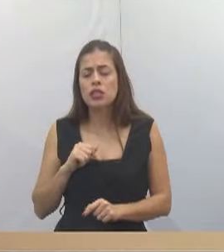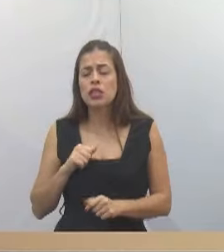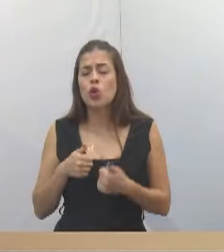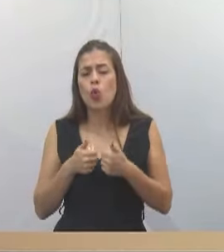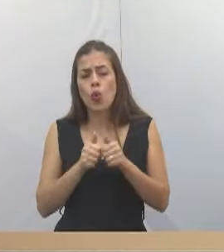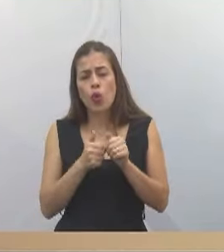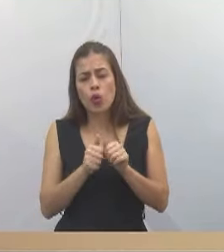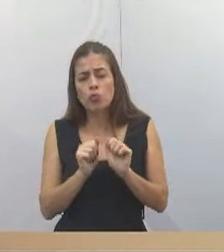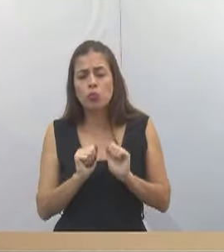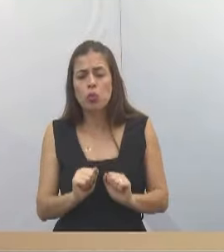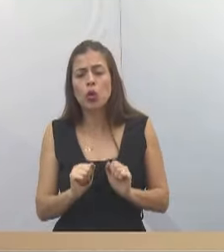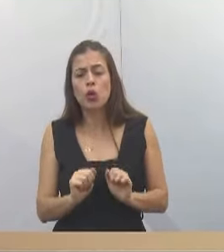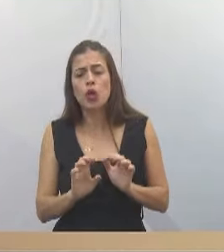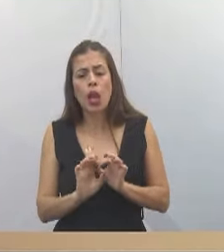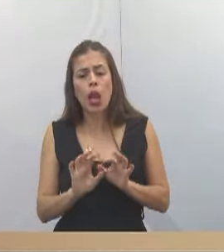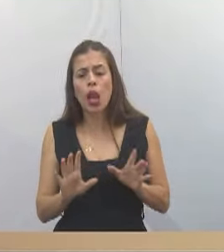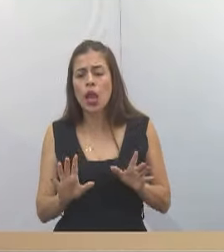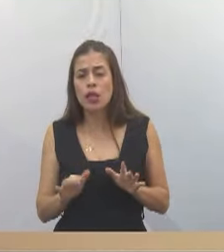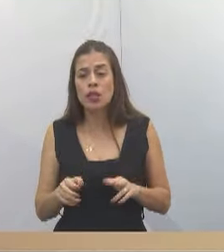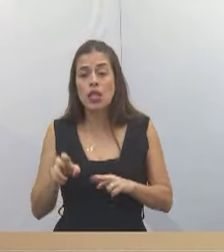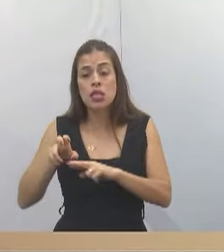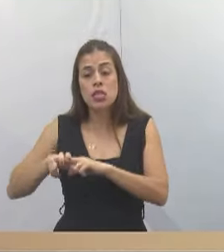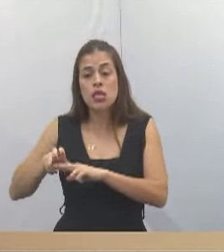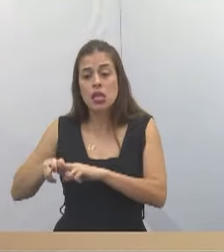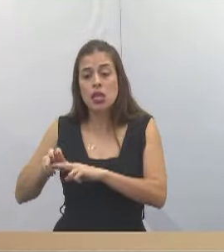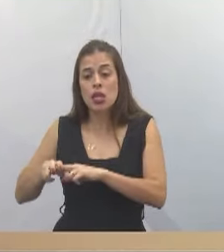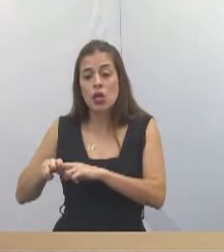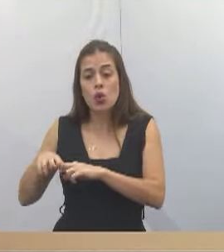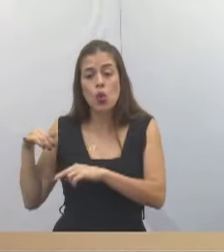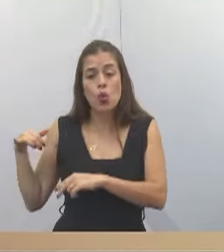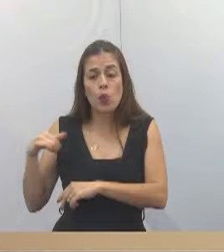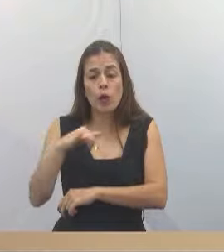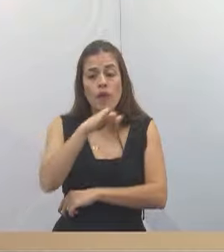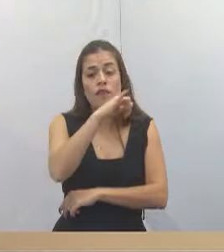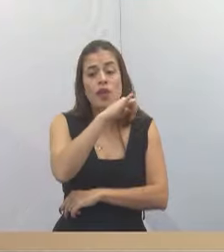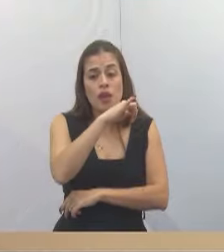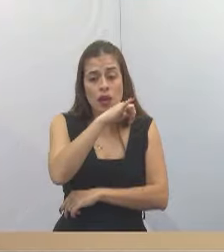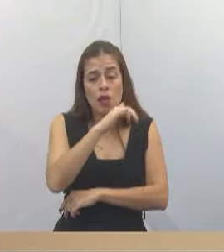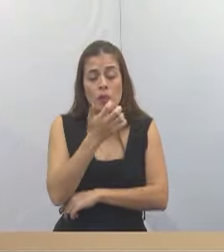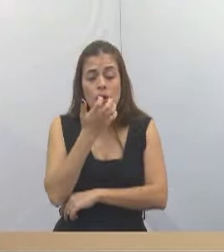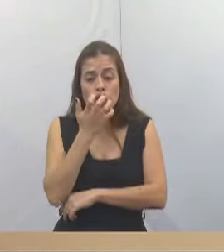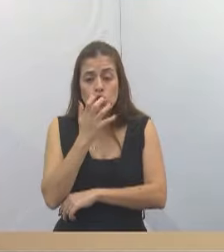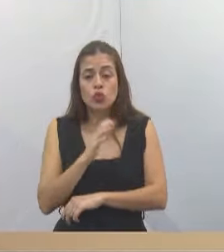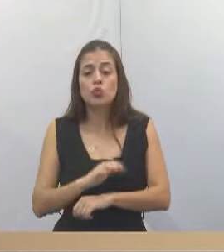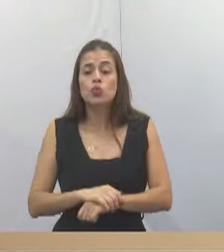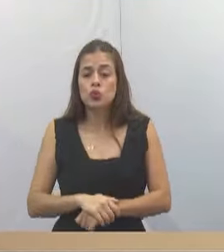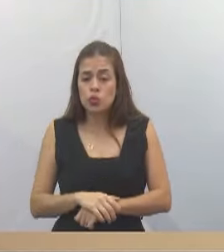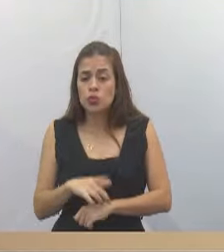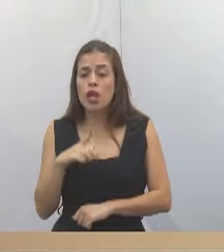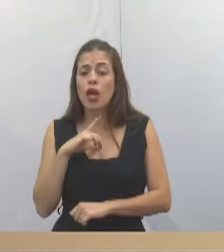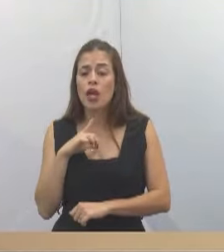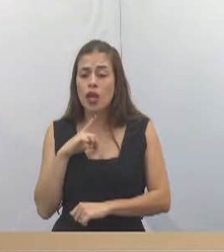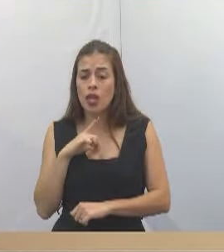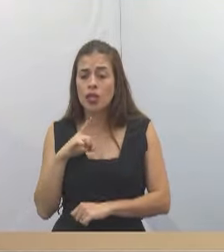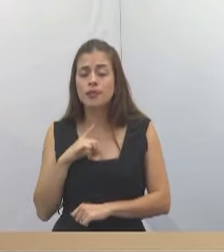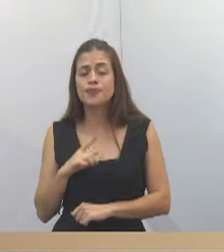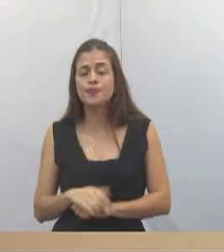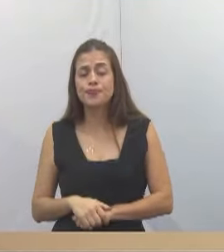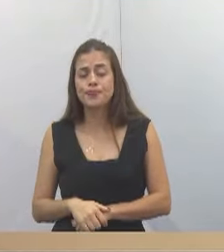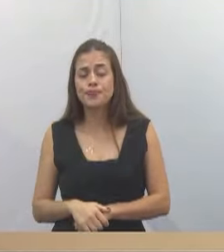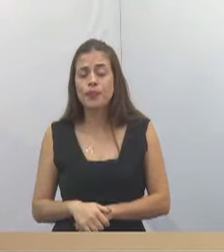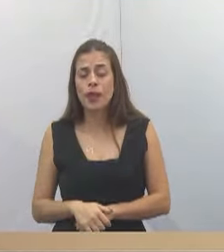ônibus, hoje em dia tem assento nos aviões para pet, espaço nos aviões para pet.